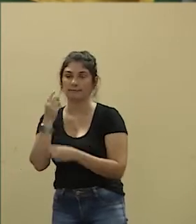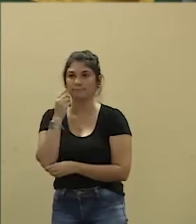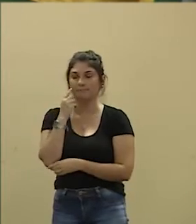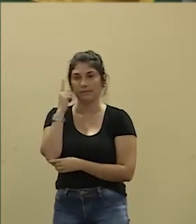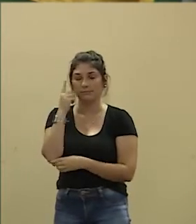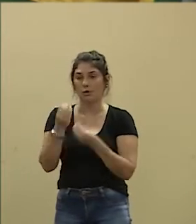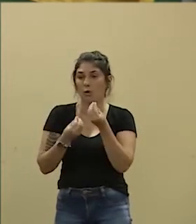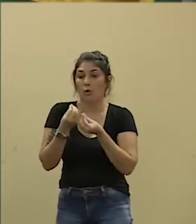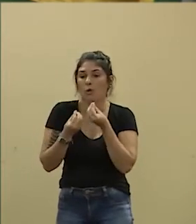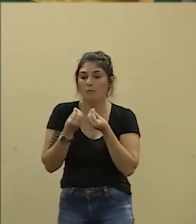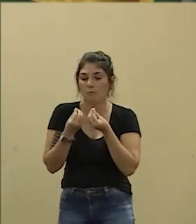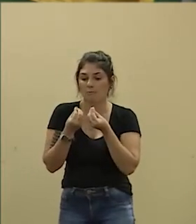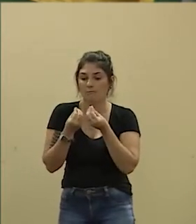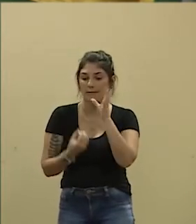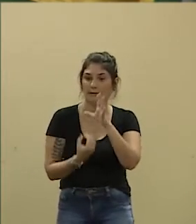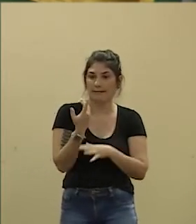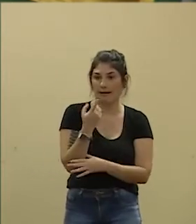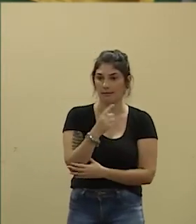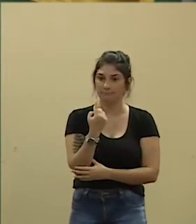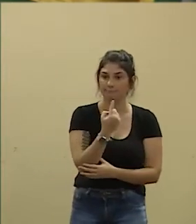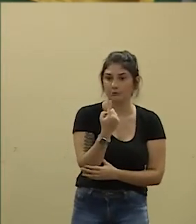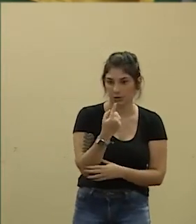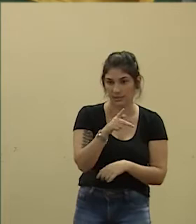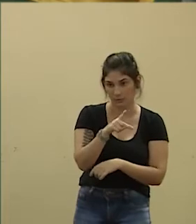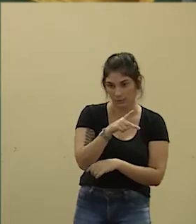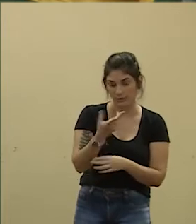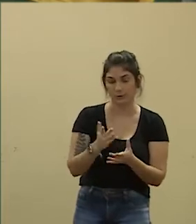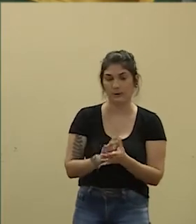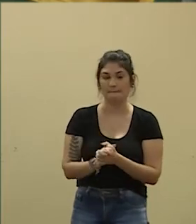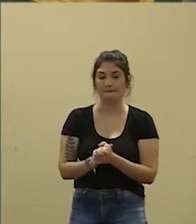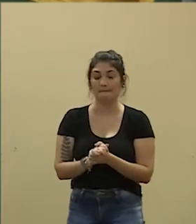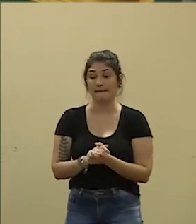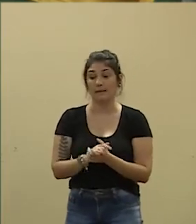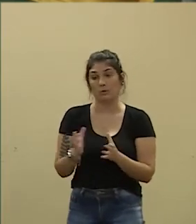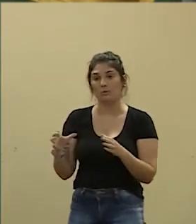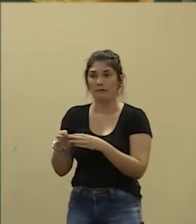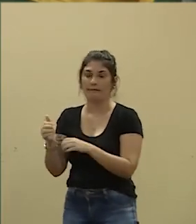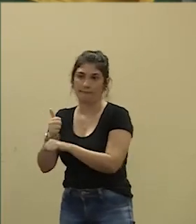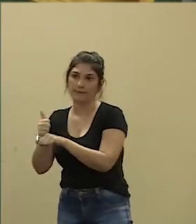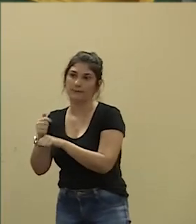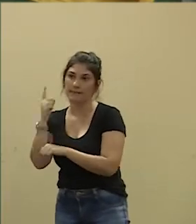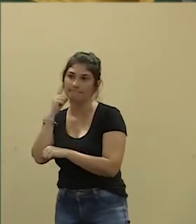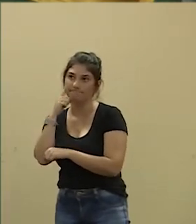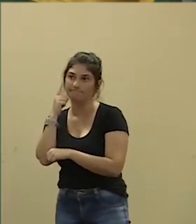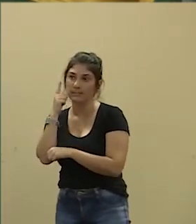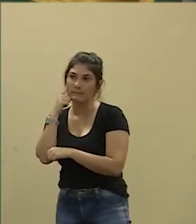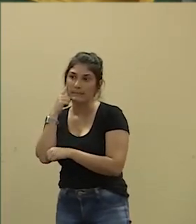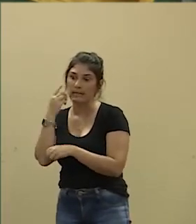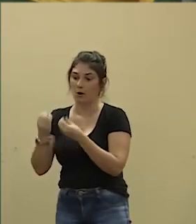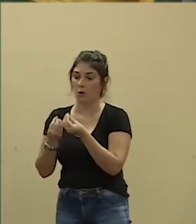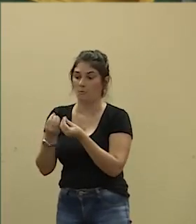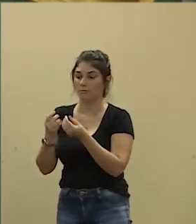tenho certeza que o material vai ser mais completo mais bem pensado mas é vai conseguir dar conta de todas essas